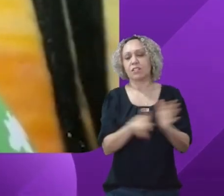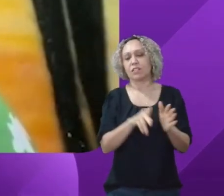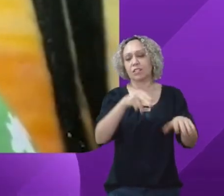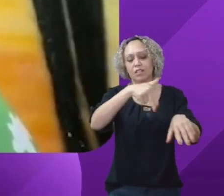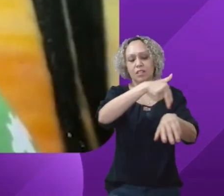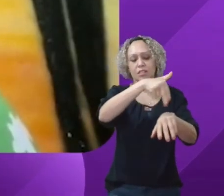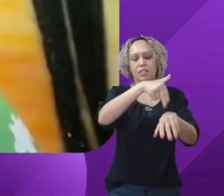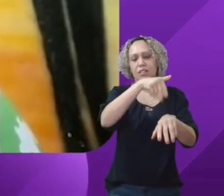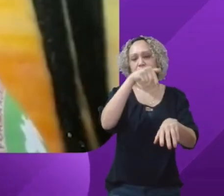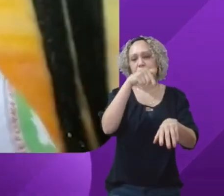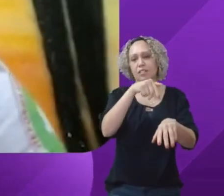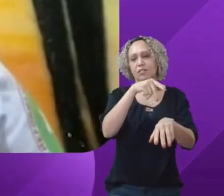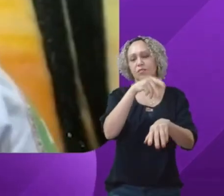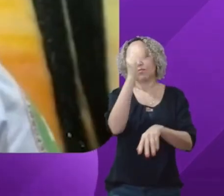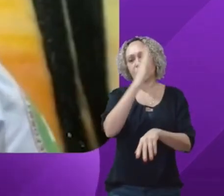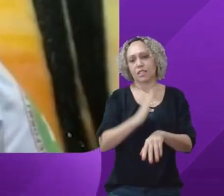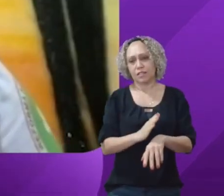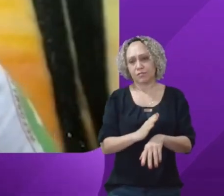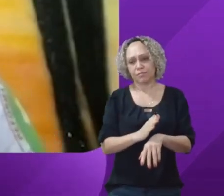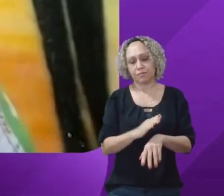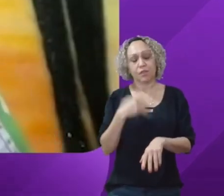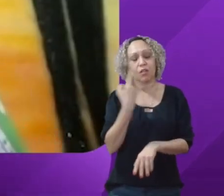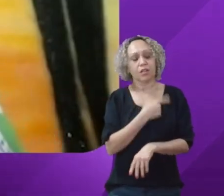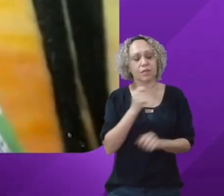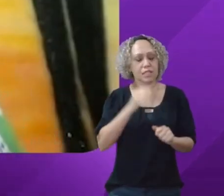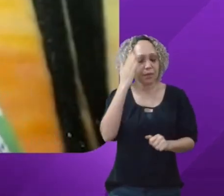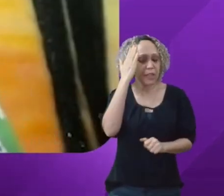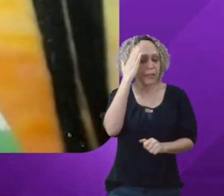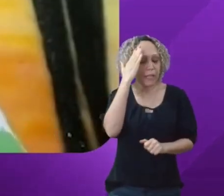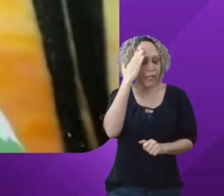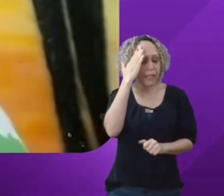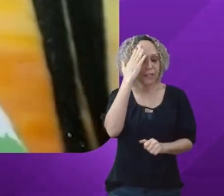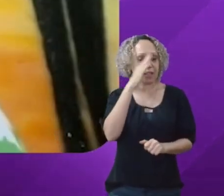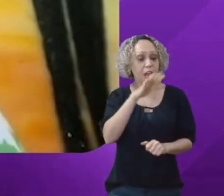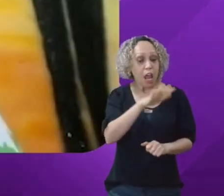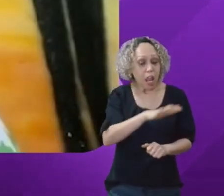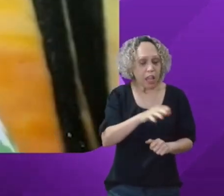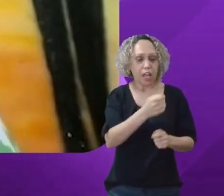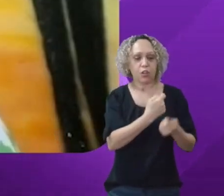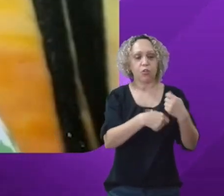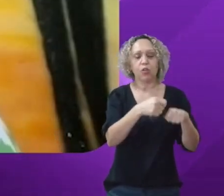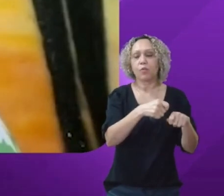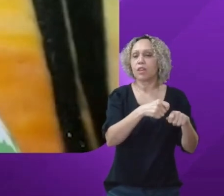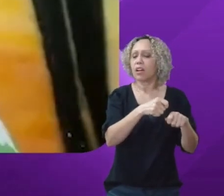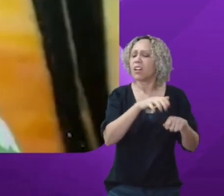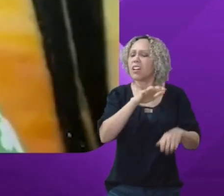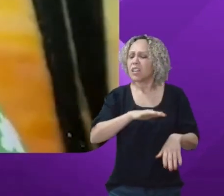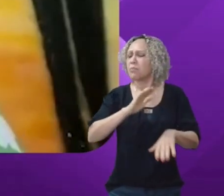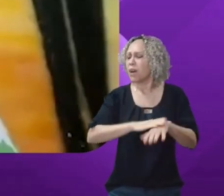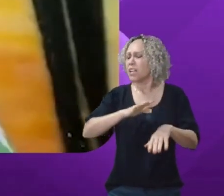não só na economia, mas como em todas as áreas. Aqui no nosso estado,